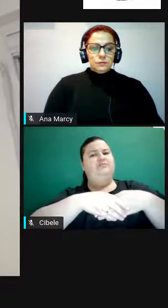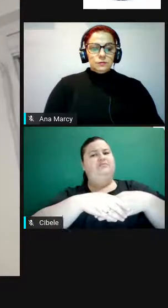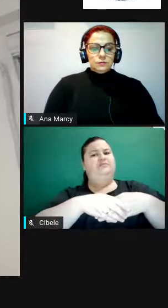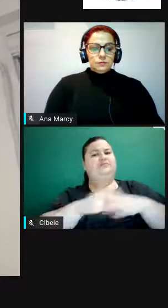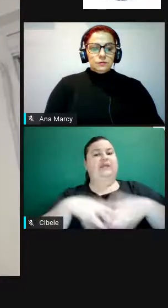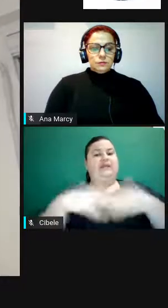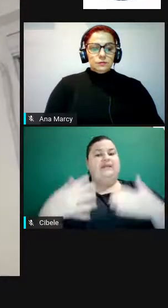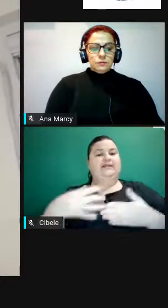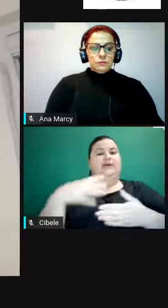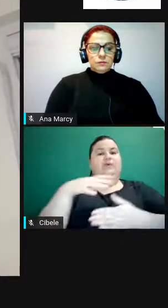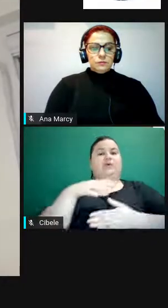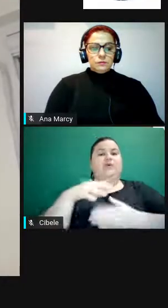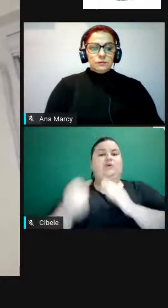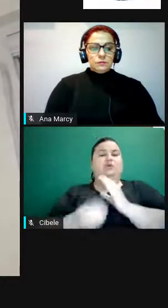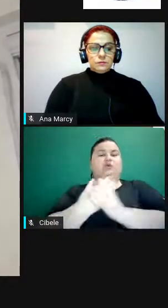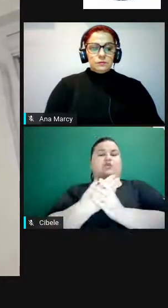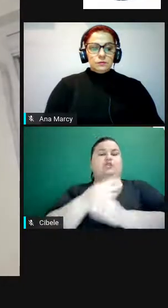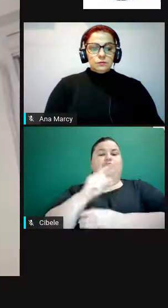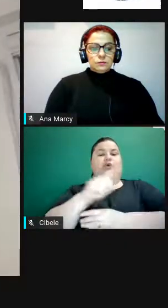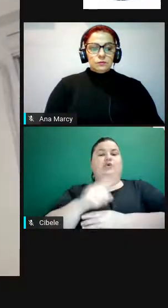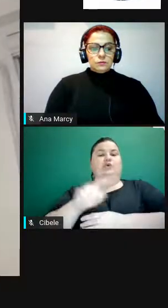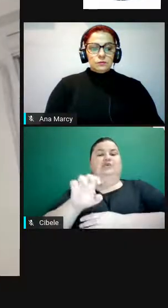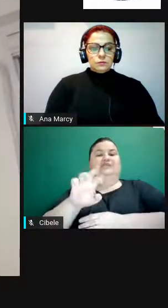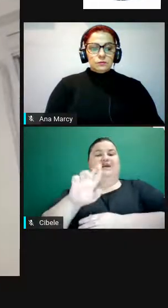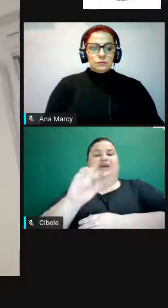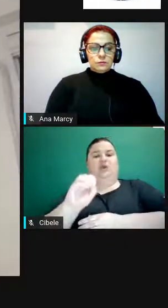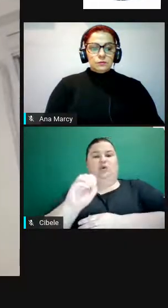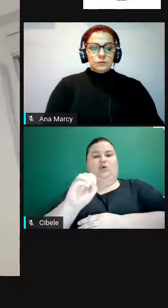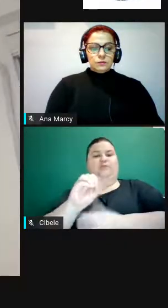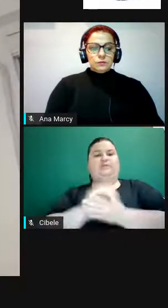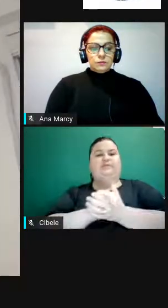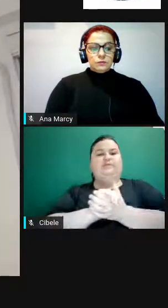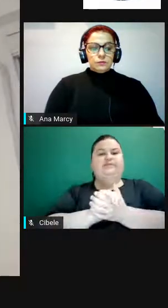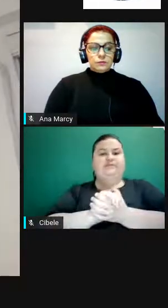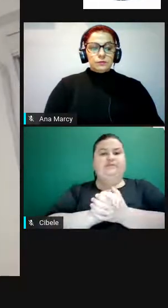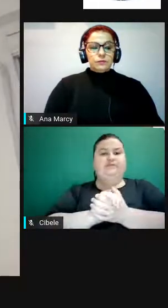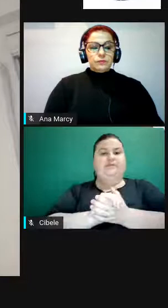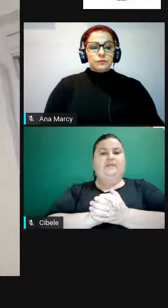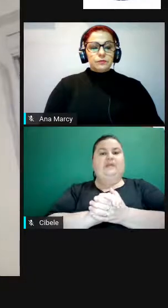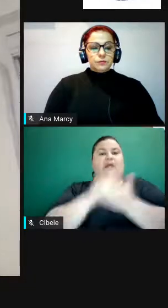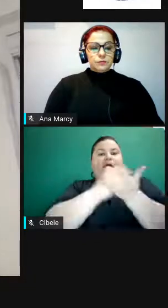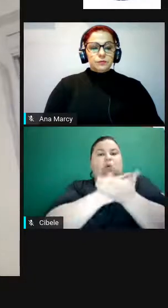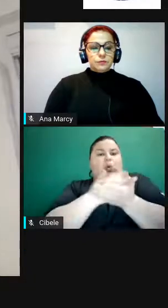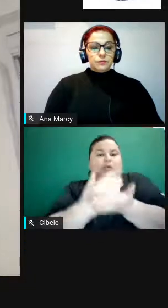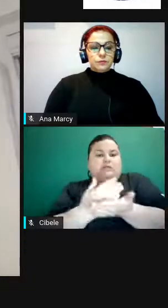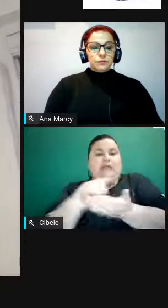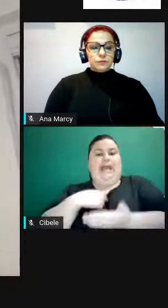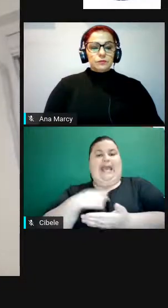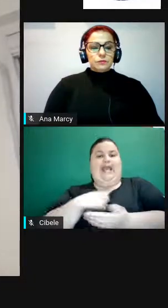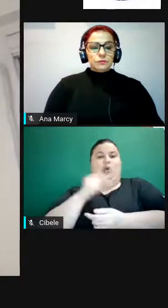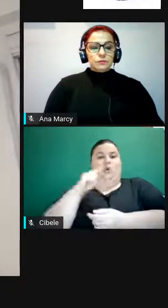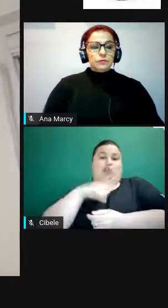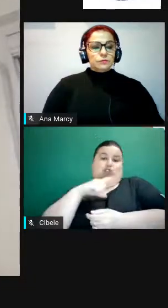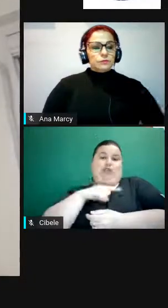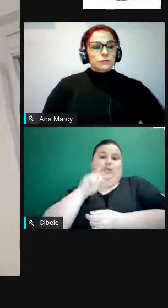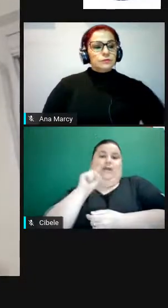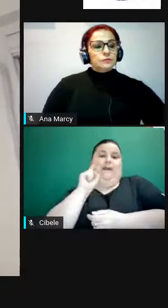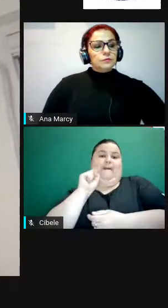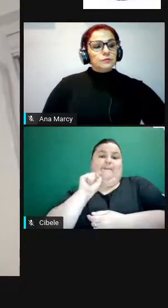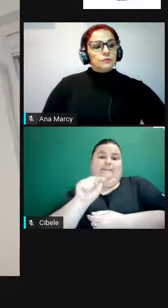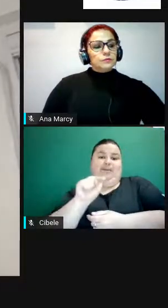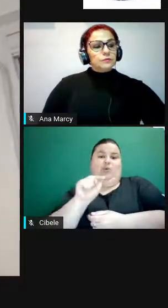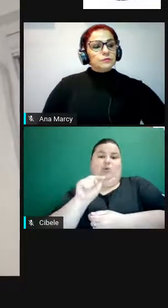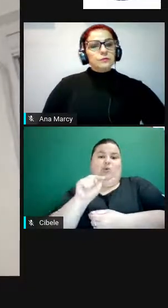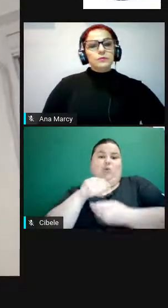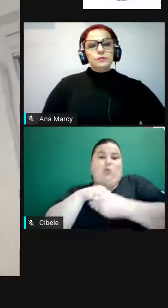inset controle de pragas feitas por biólogos e quando a gente começou a eu tinha meu reais guardados ali e tal né daí